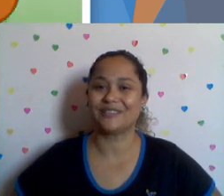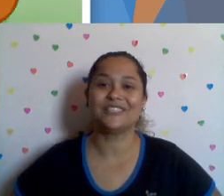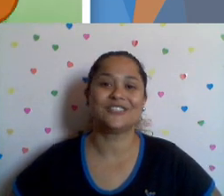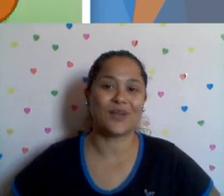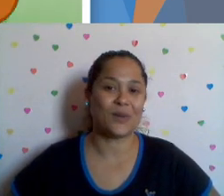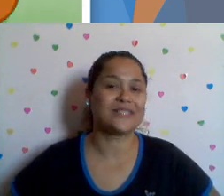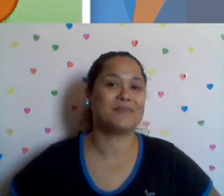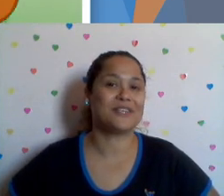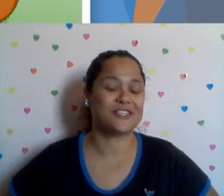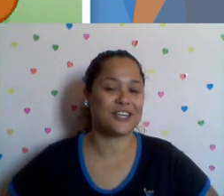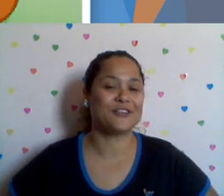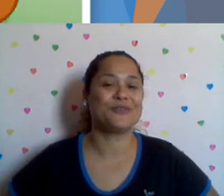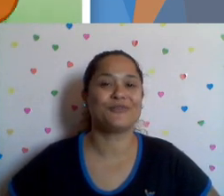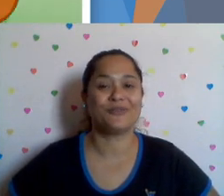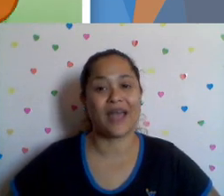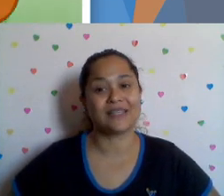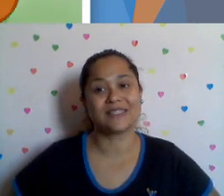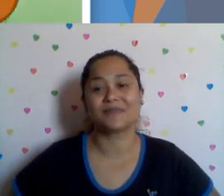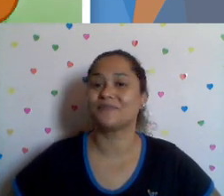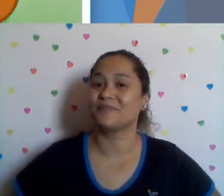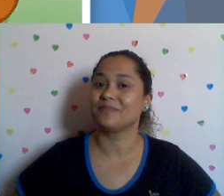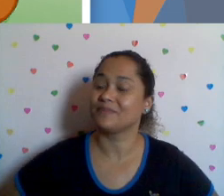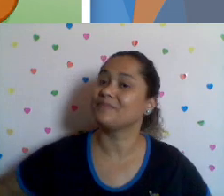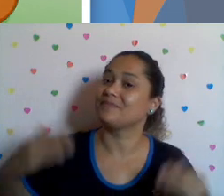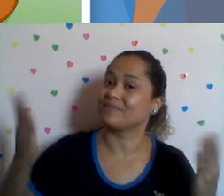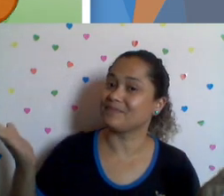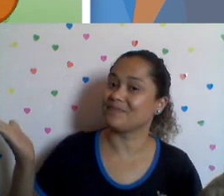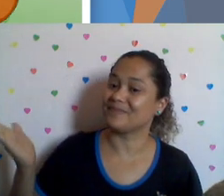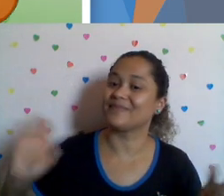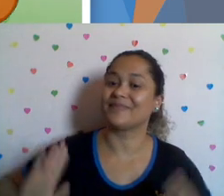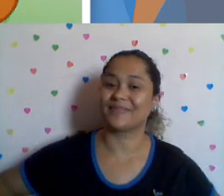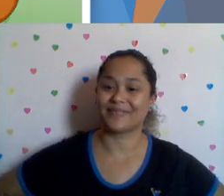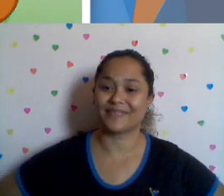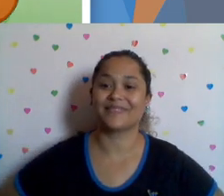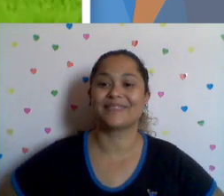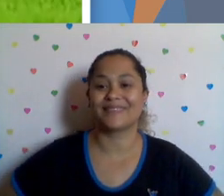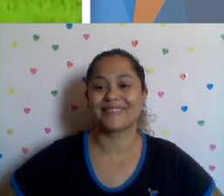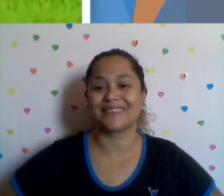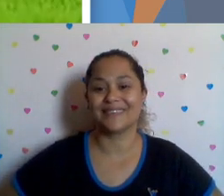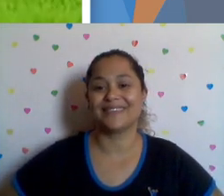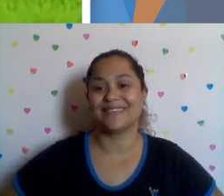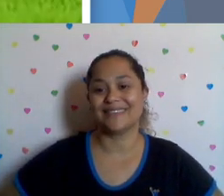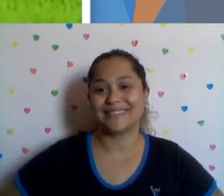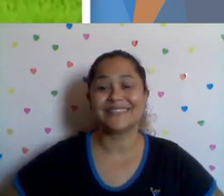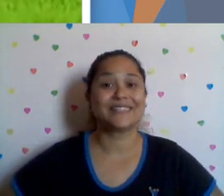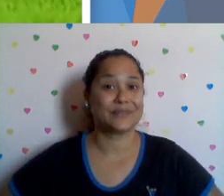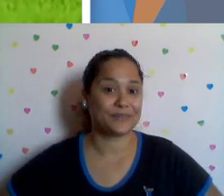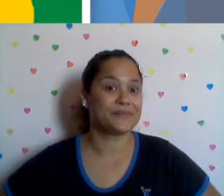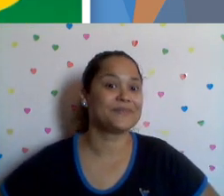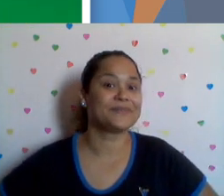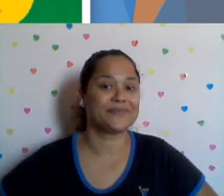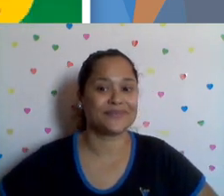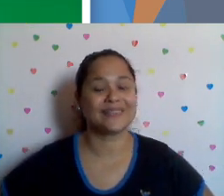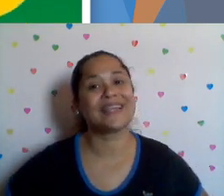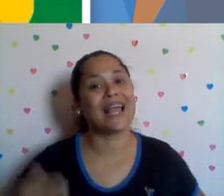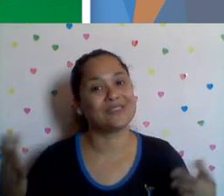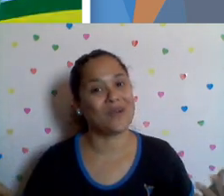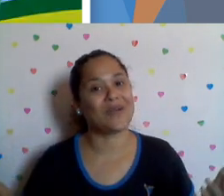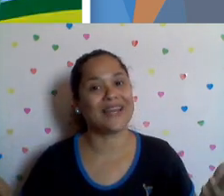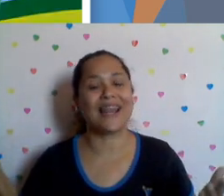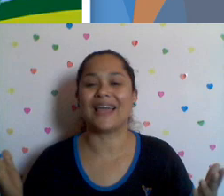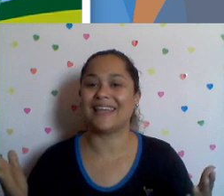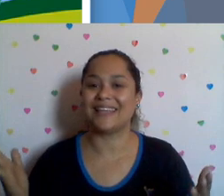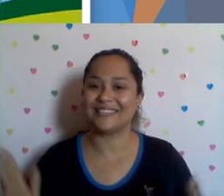Que som esse bichinho faz? Vamos ver quem sabe mais. Toda a turminha